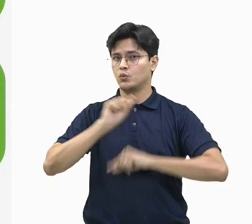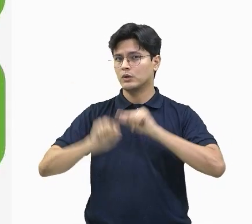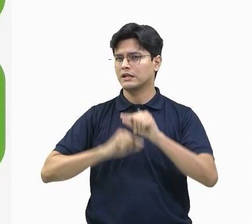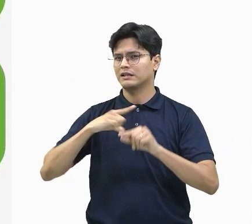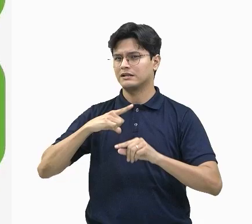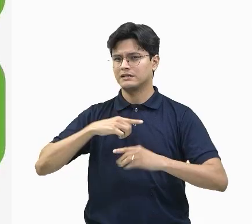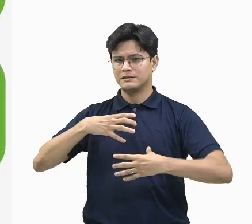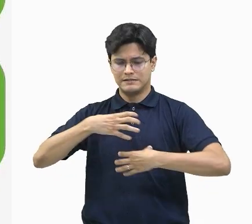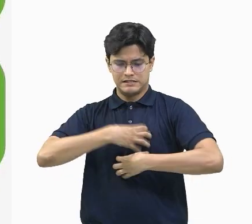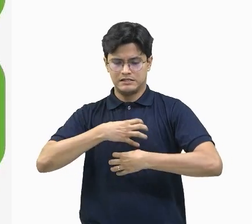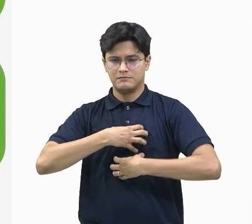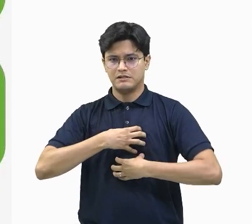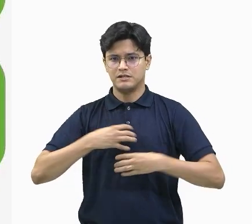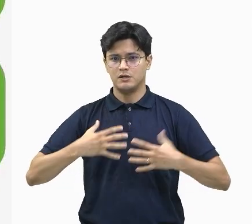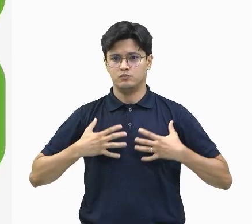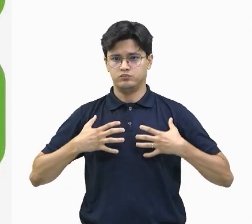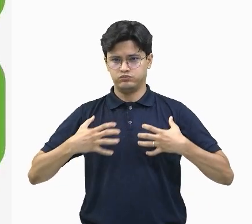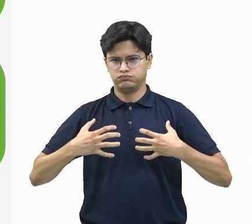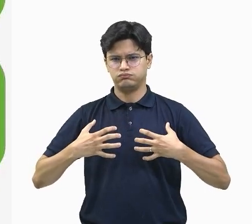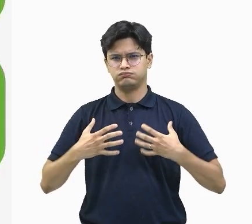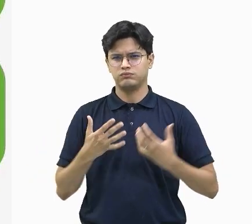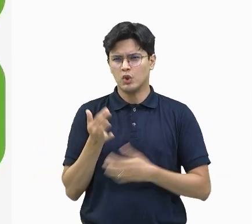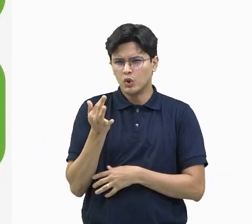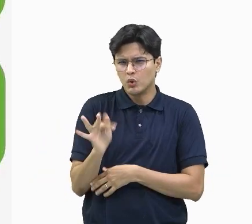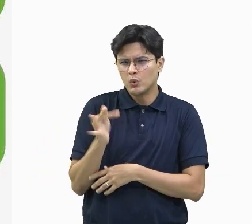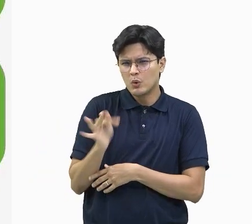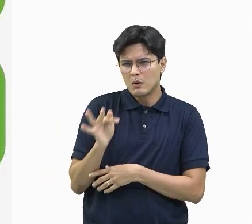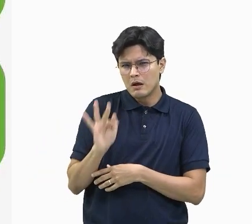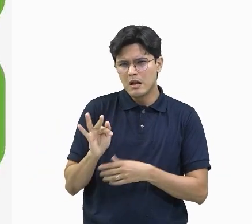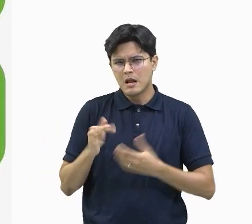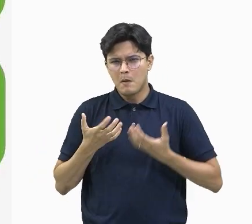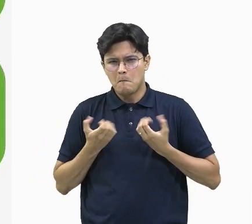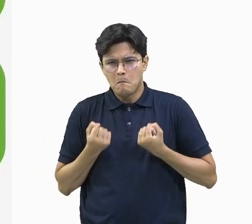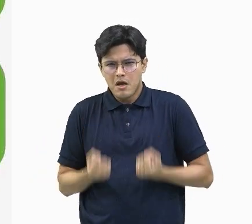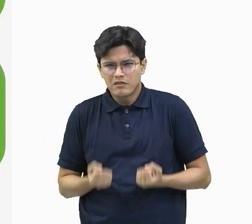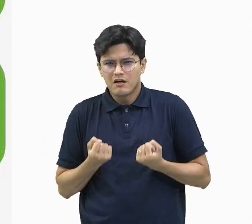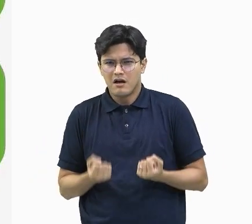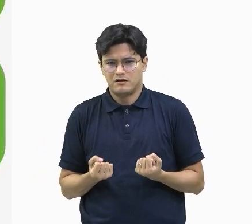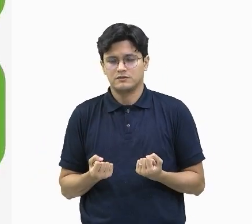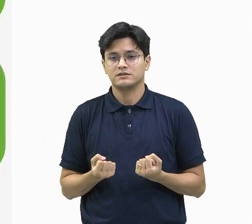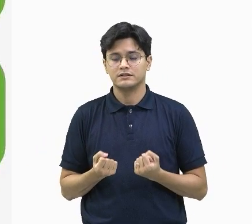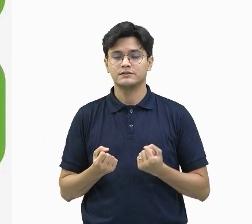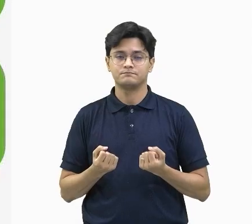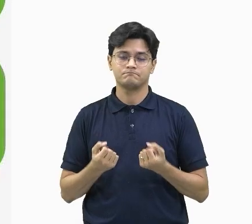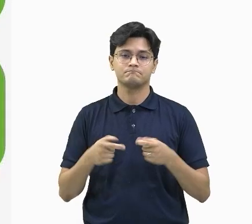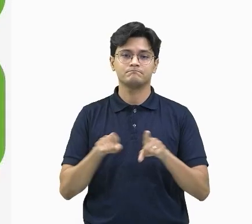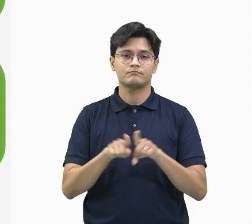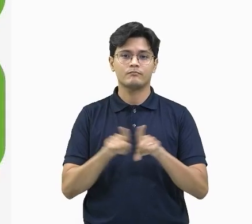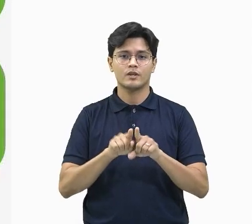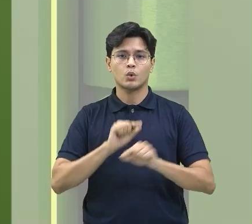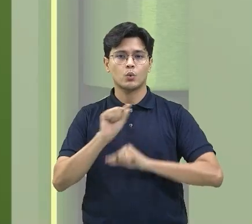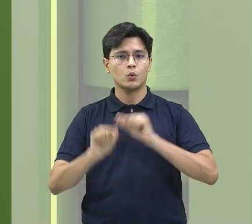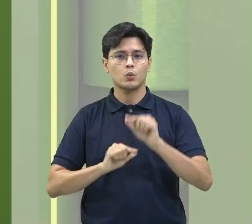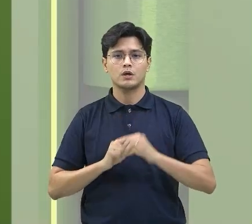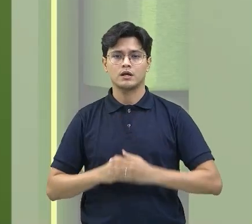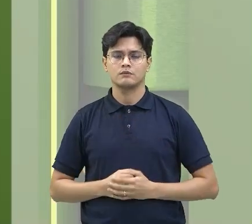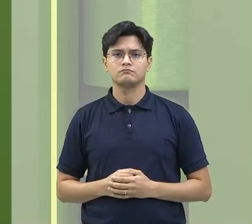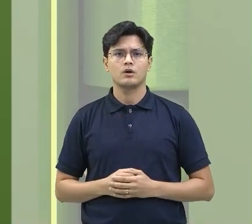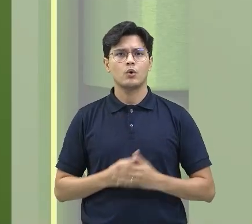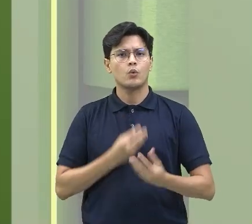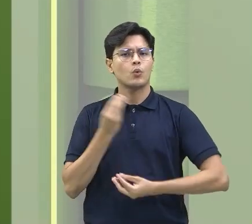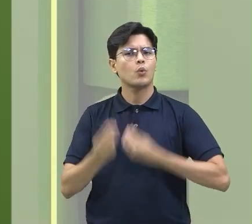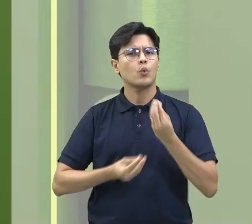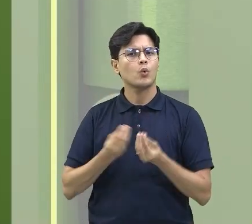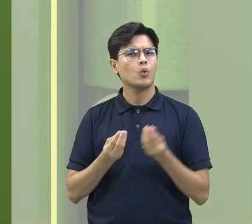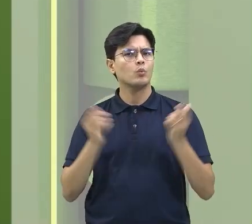sensibilidade nos seios, que vão ficar mais doloridos, vão começar a ficar pesados. Uma vez que apresentamos esses sintomas, como é possível,